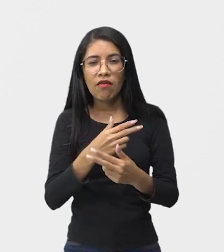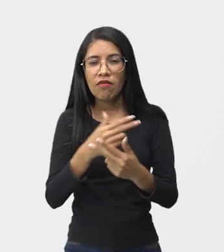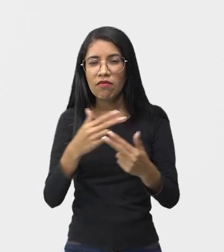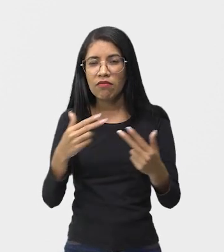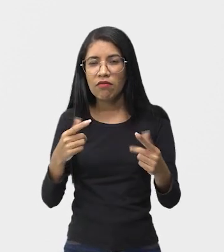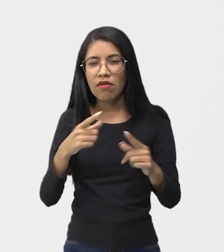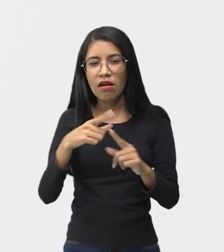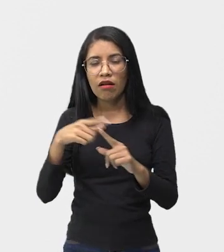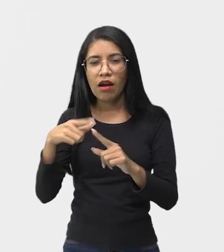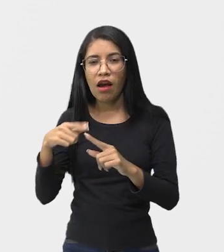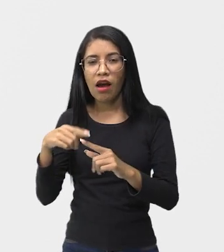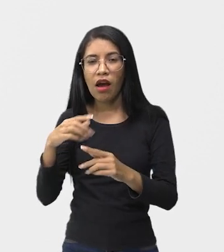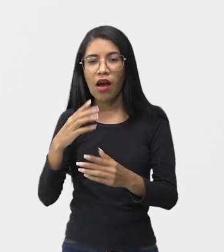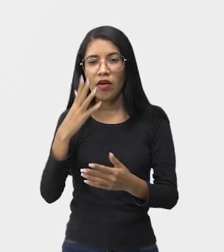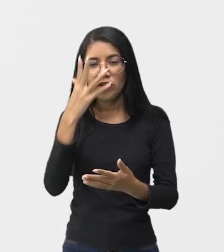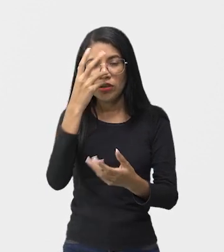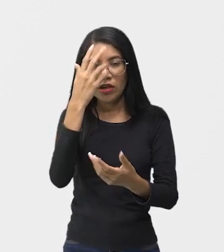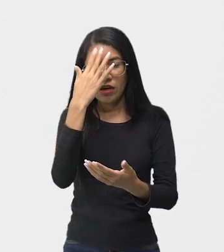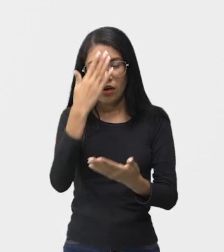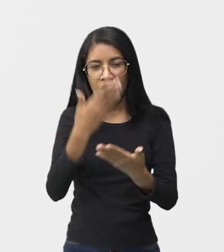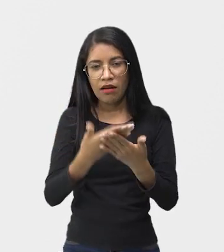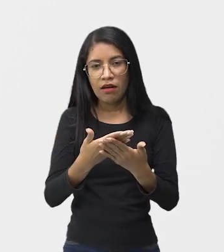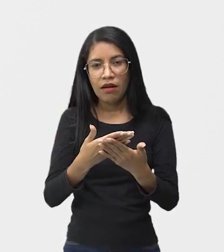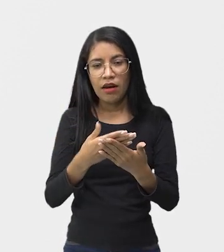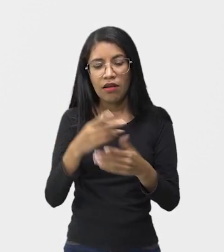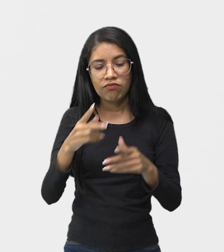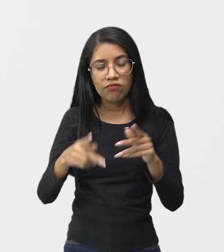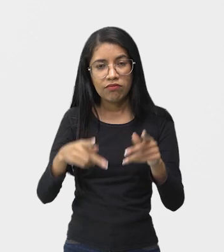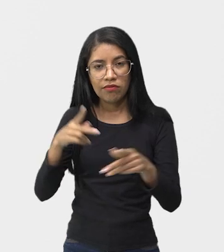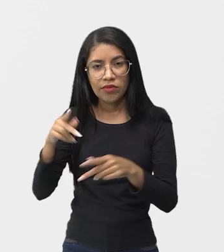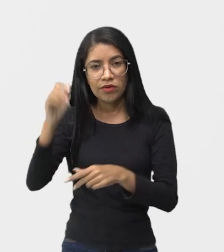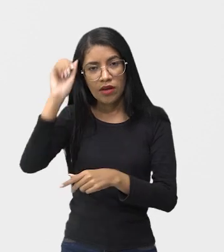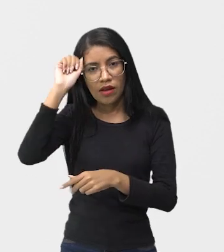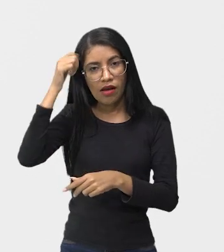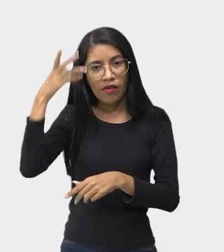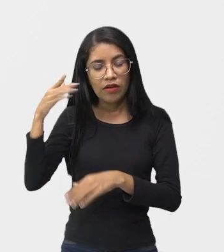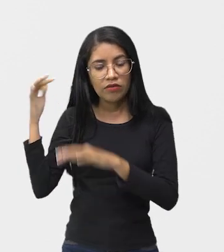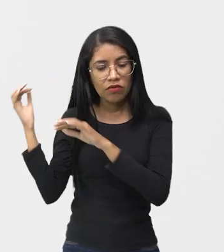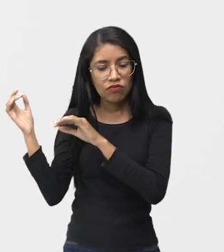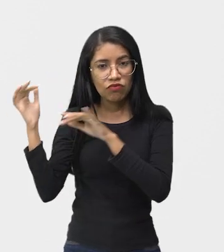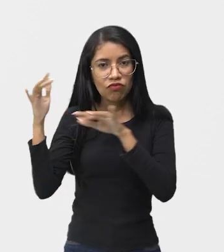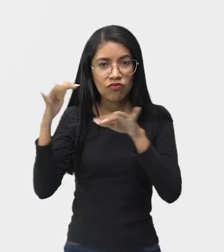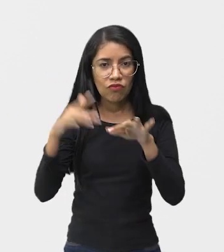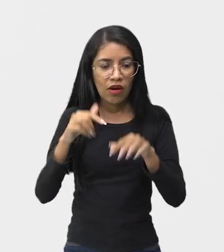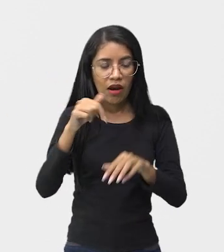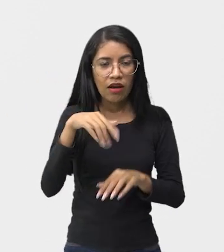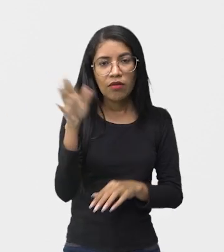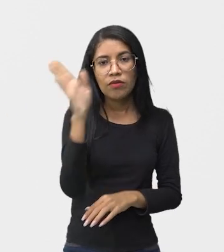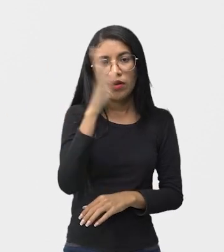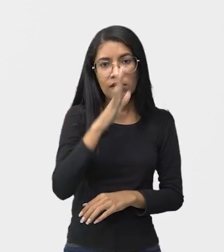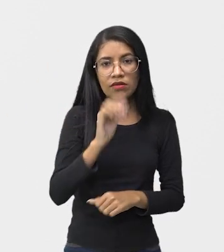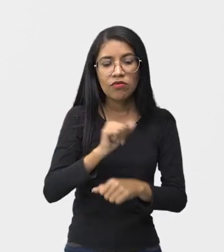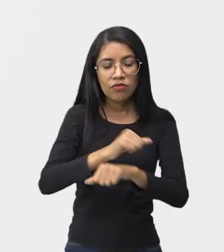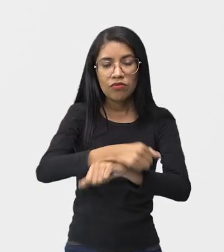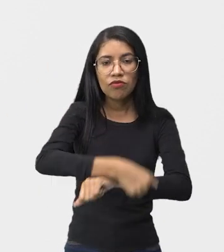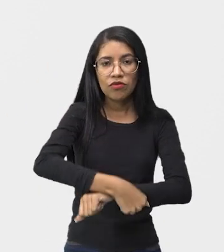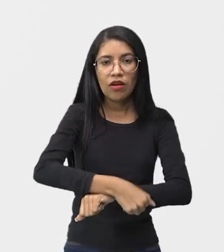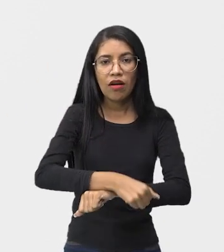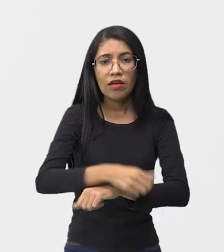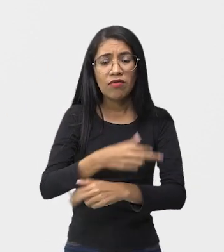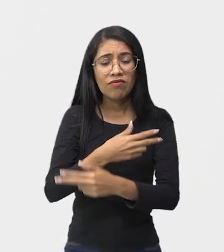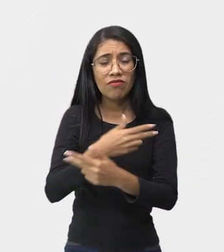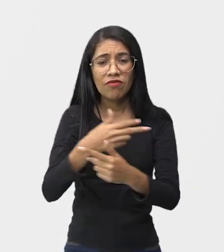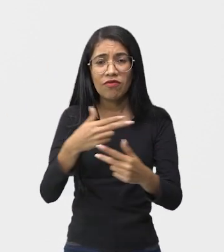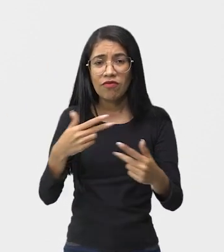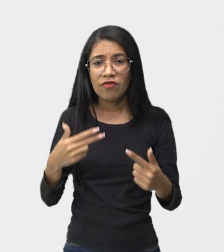diversas formas de crer dos povos africanos, para cá trazido para serem escravizados. São diversas crenças